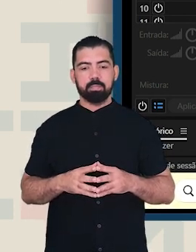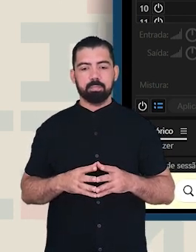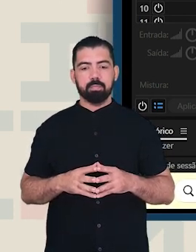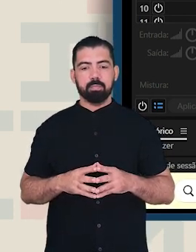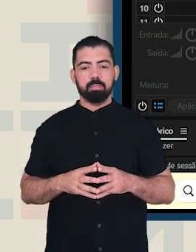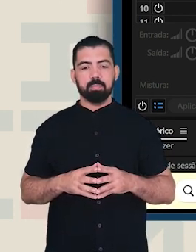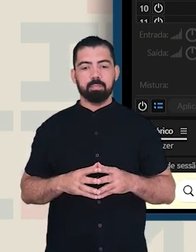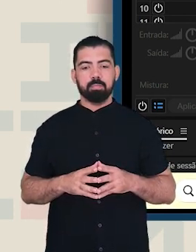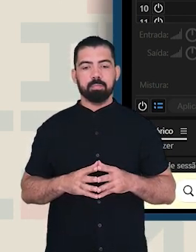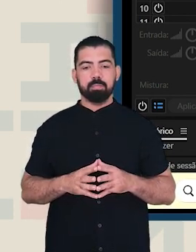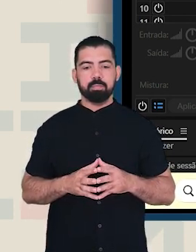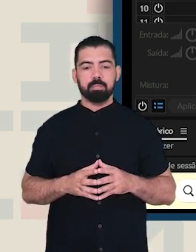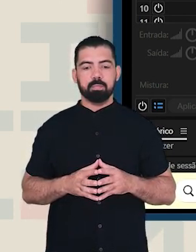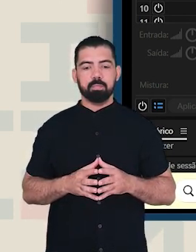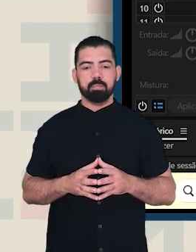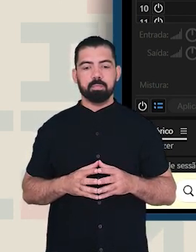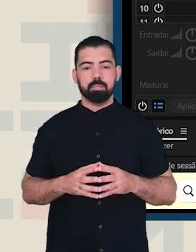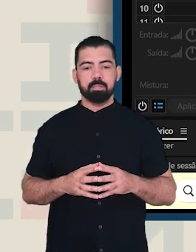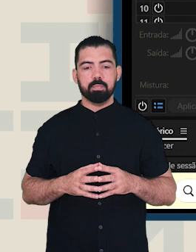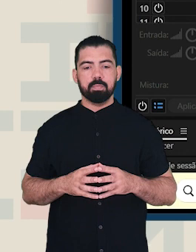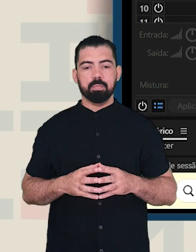con esto.